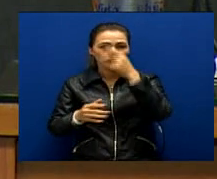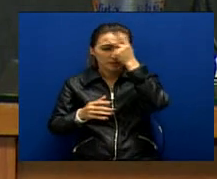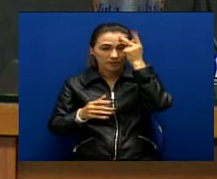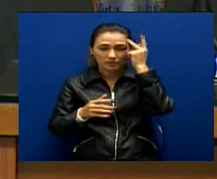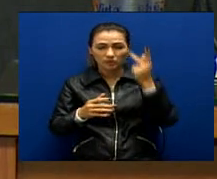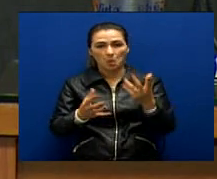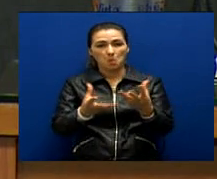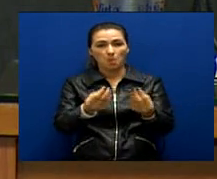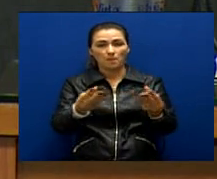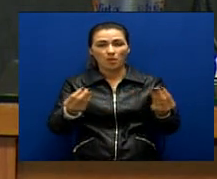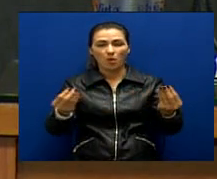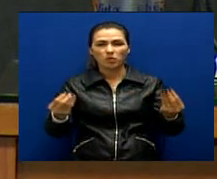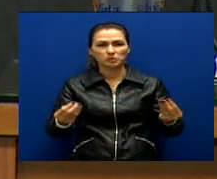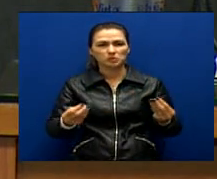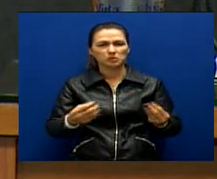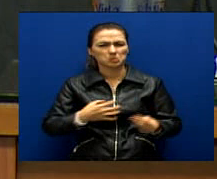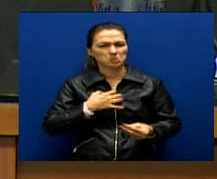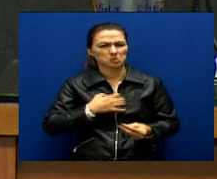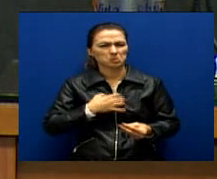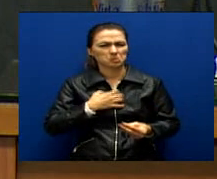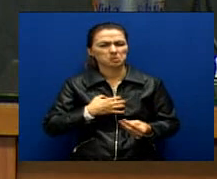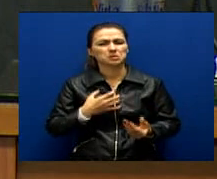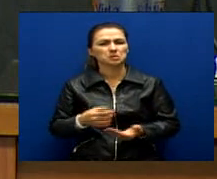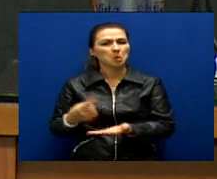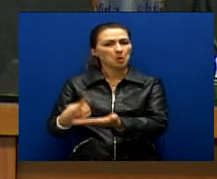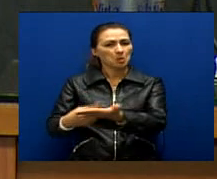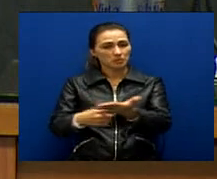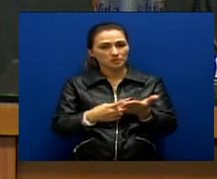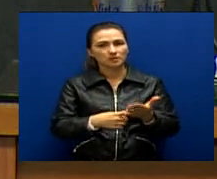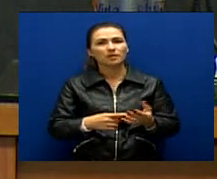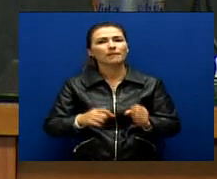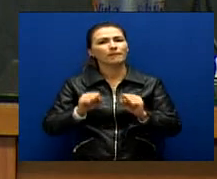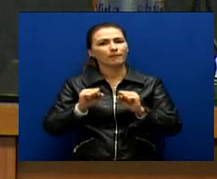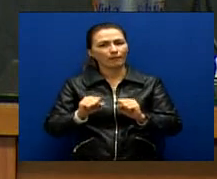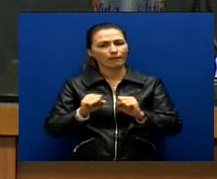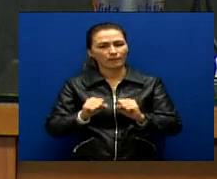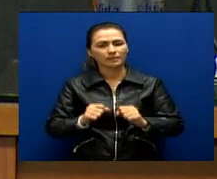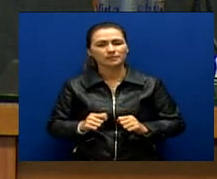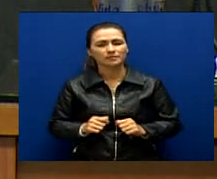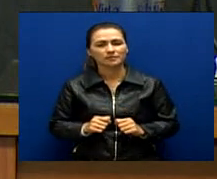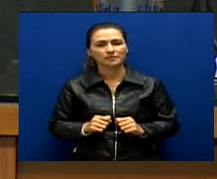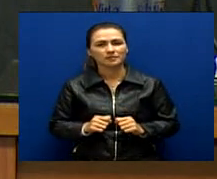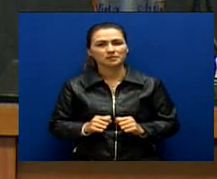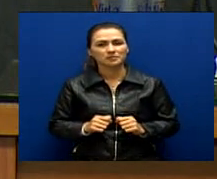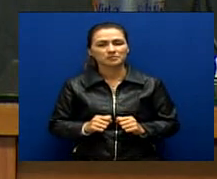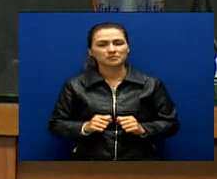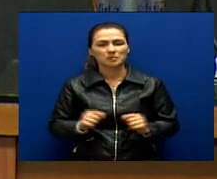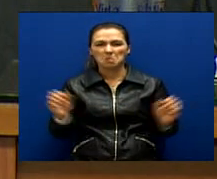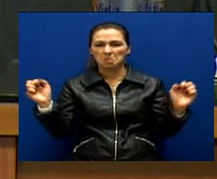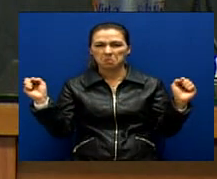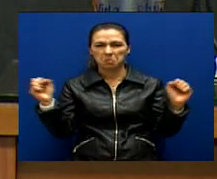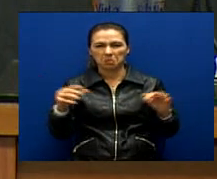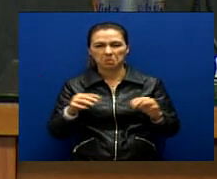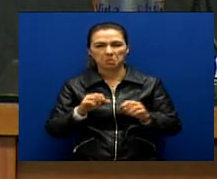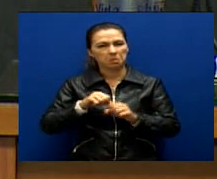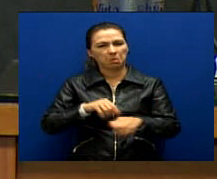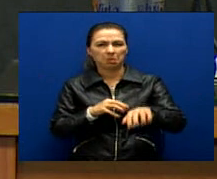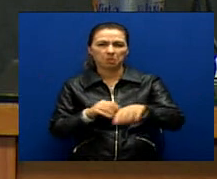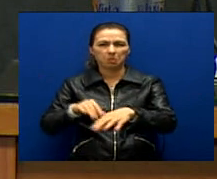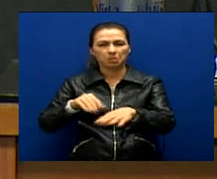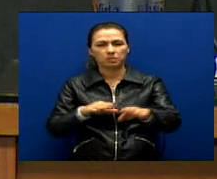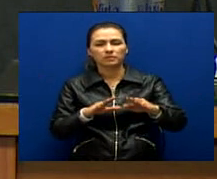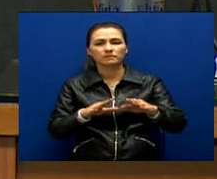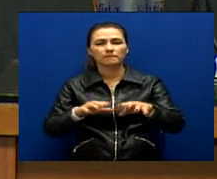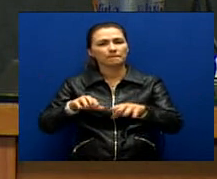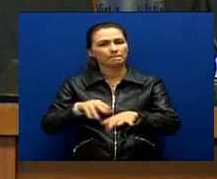organizado e que acho que esse é o caminho inclusive para enfrentar a violência praticado algum momento a última coisa a falha da zaga